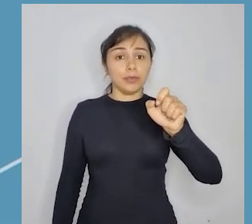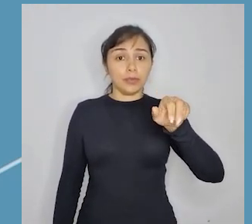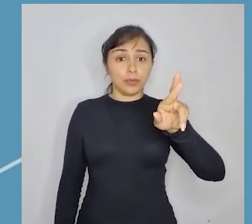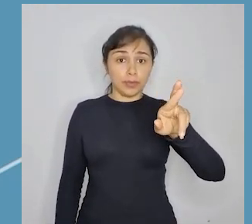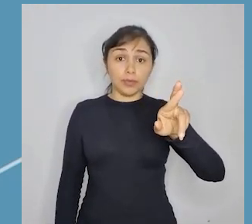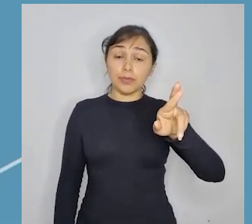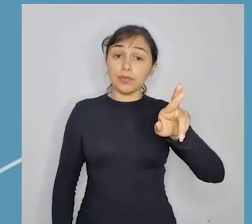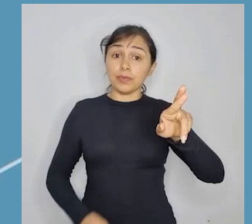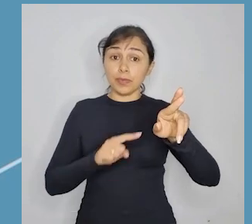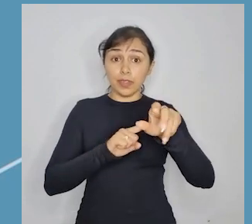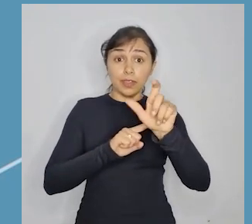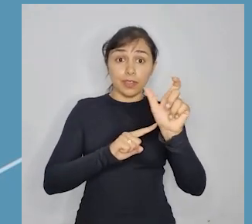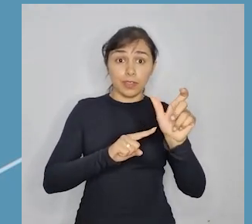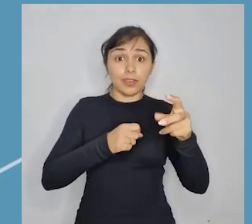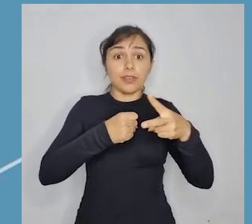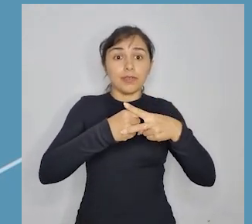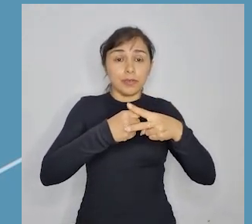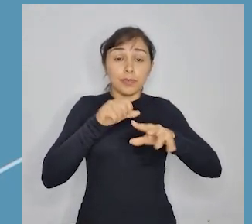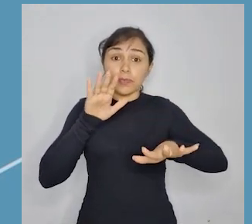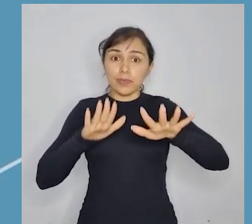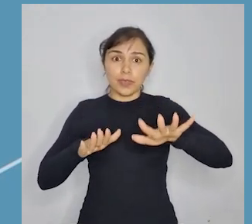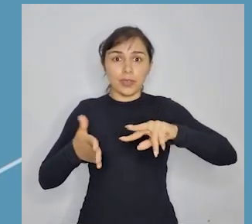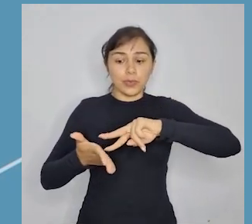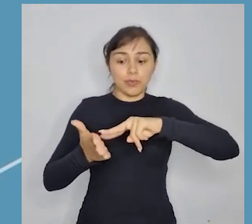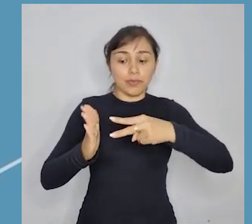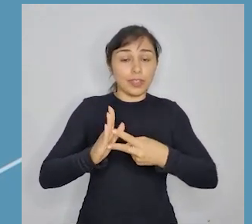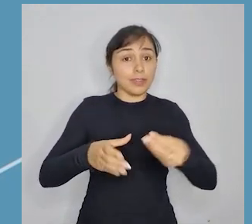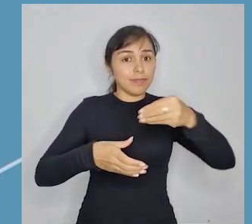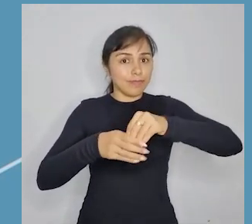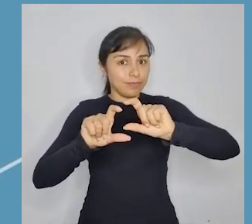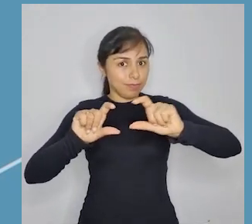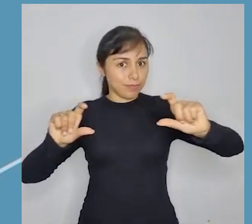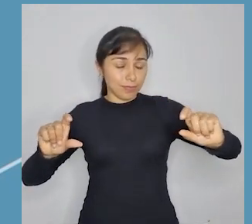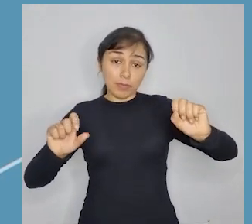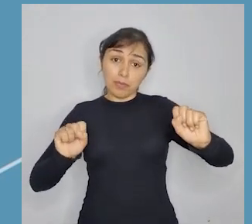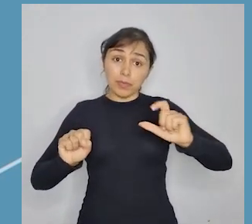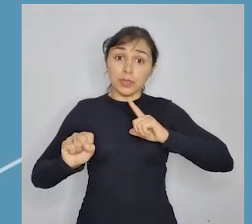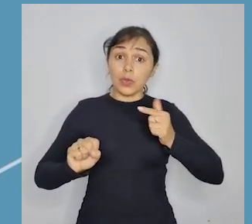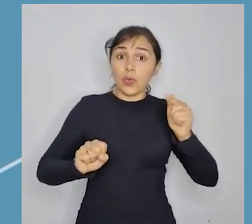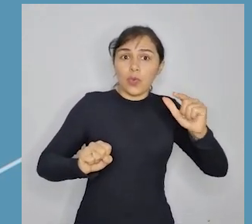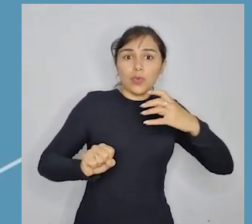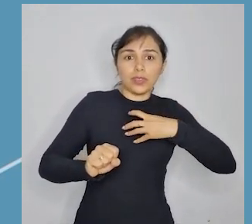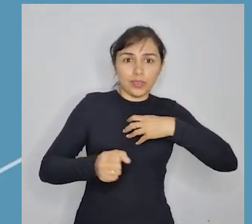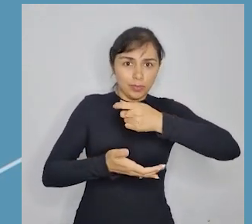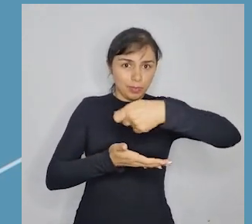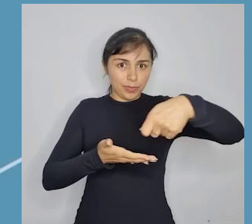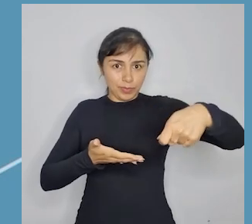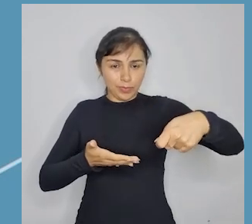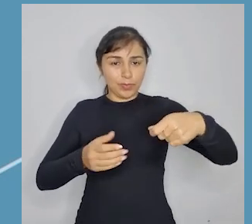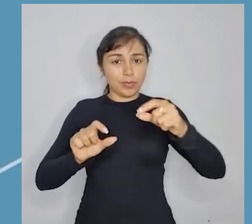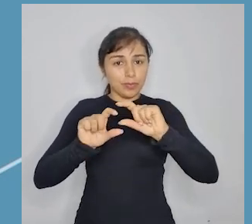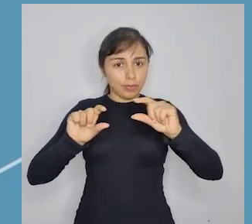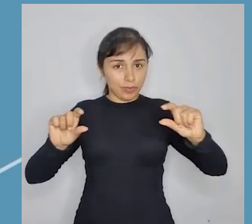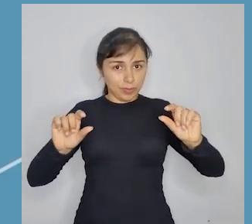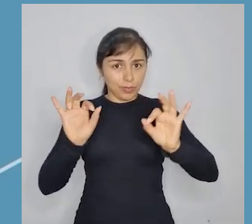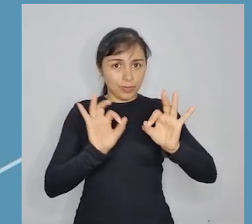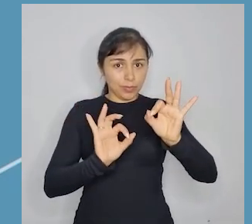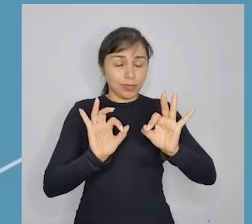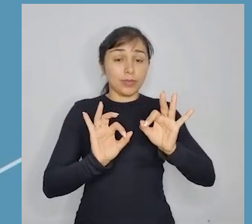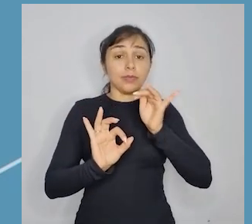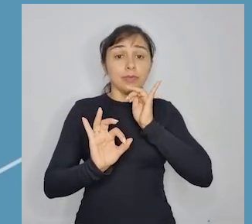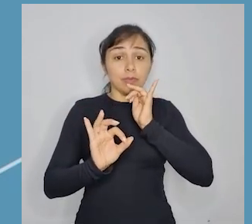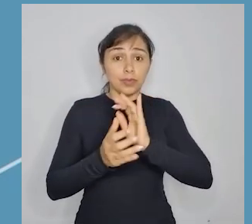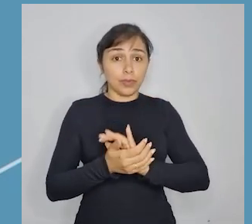verbo, dependendo do seu sentido dentro da oração, pode ter mais de uma forma de regência. Com o sentido de